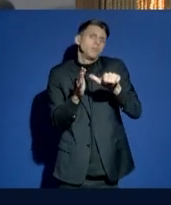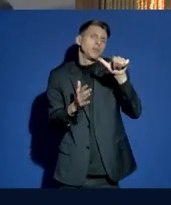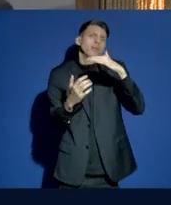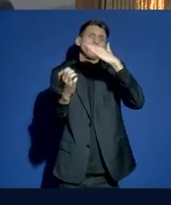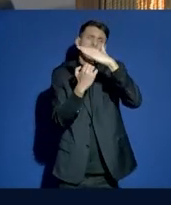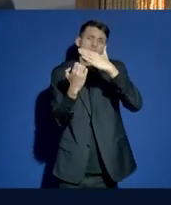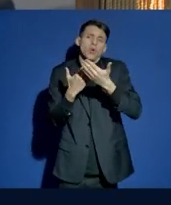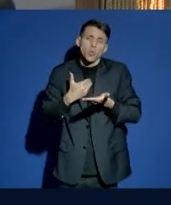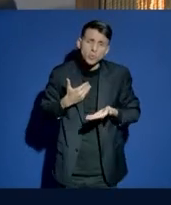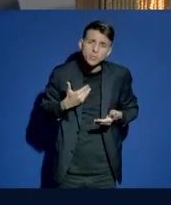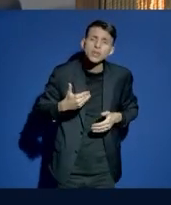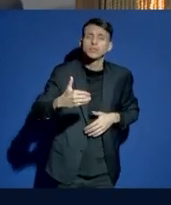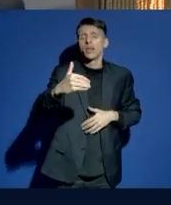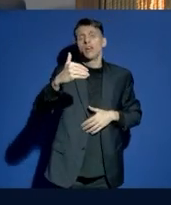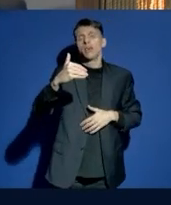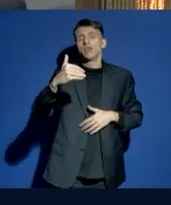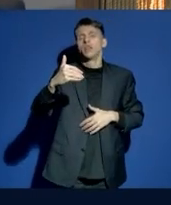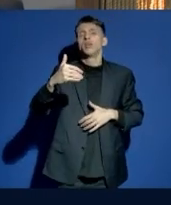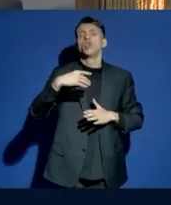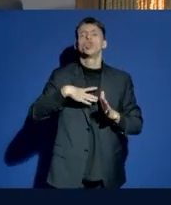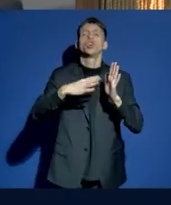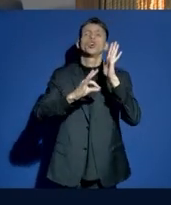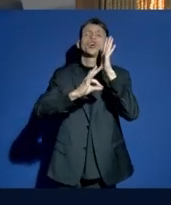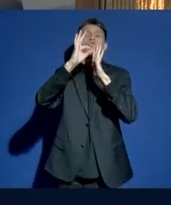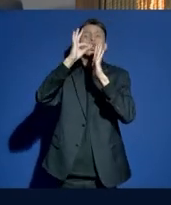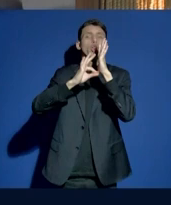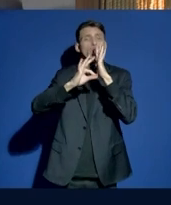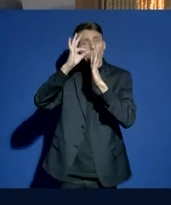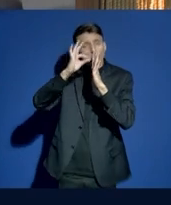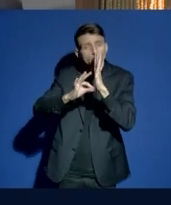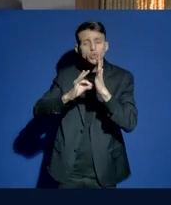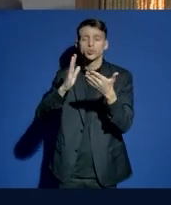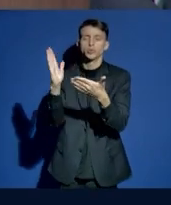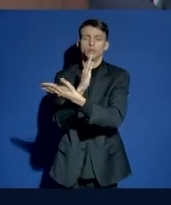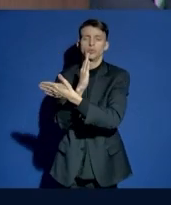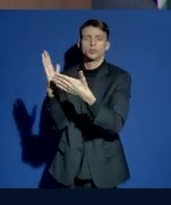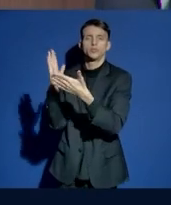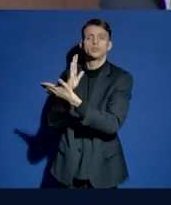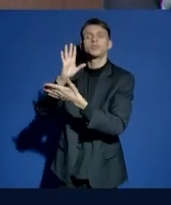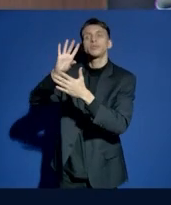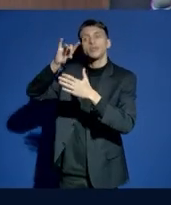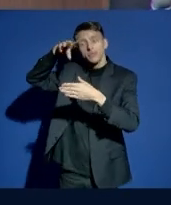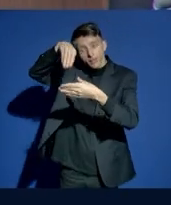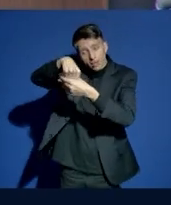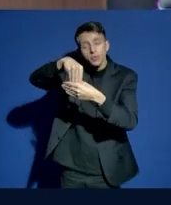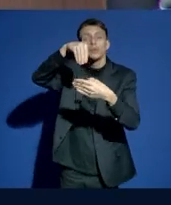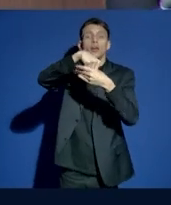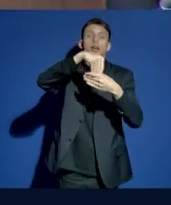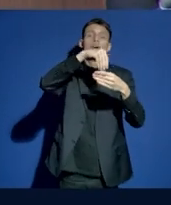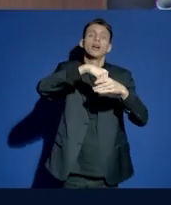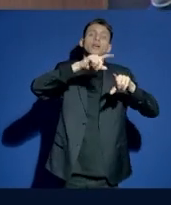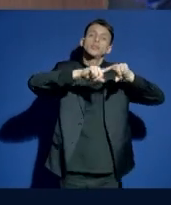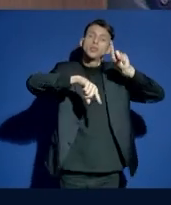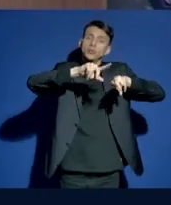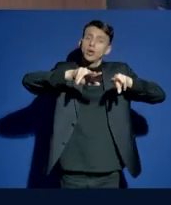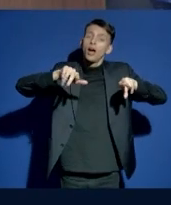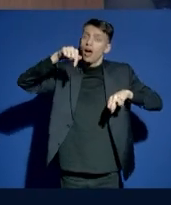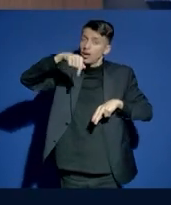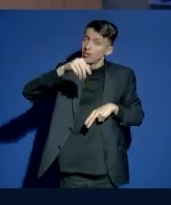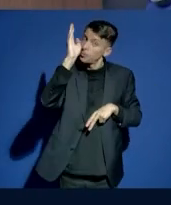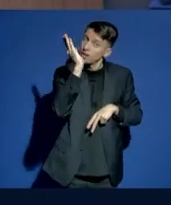empresas a colocar o código em cada um dos produtos, não só no Brasil, mas para todos os